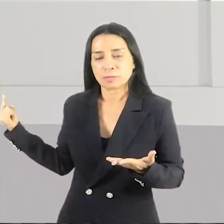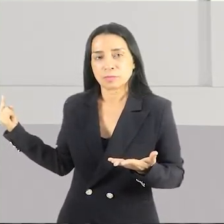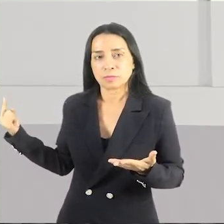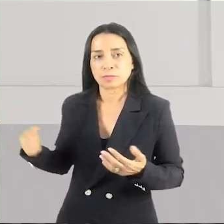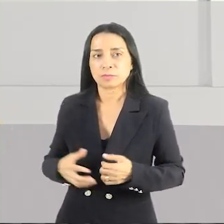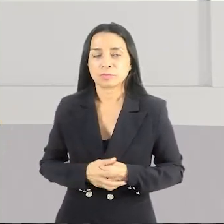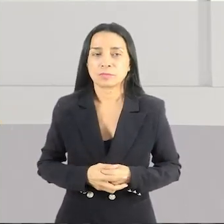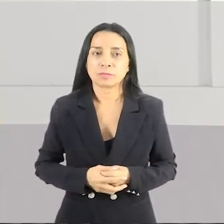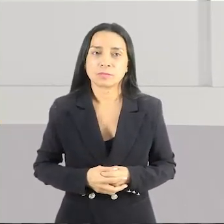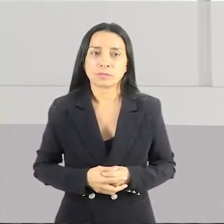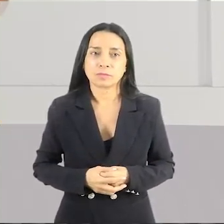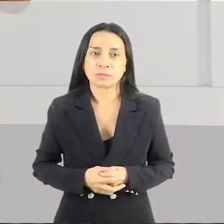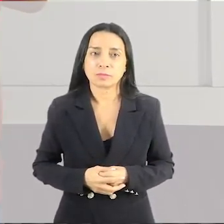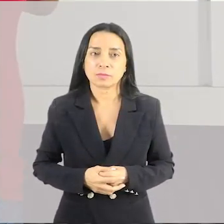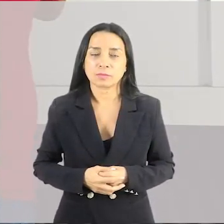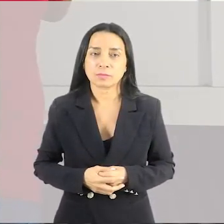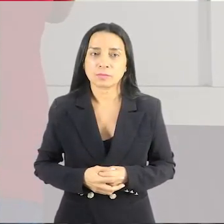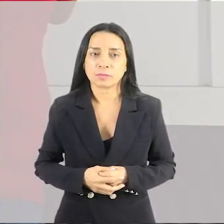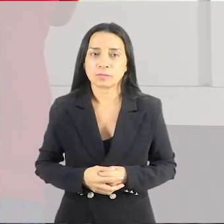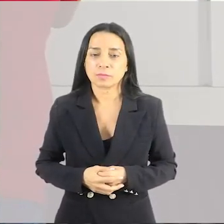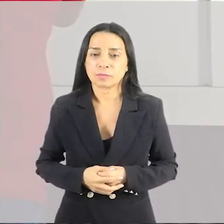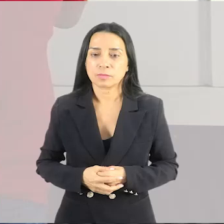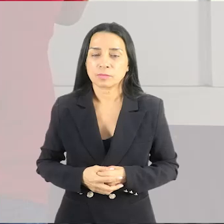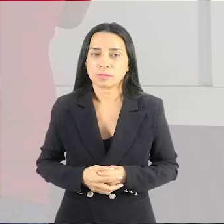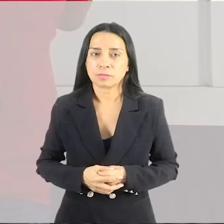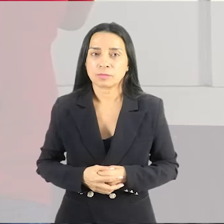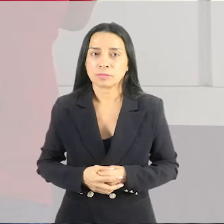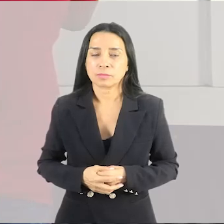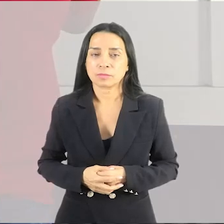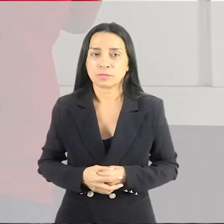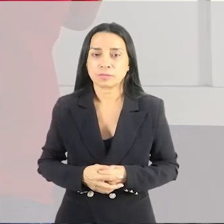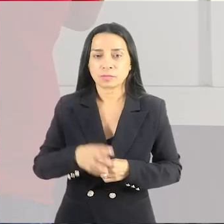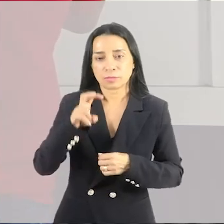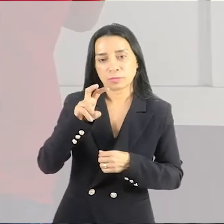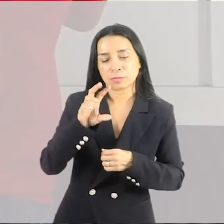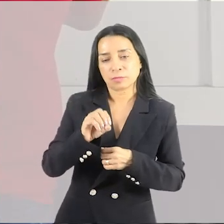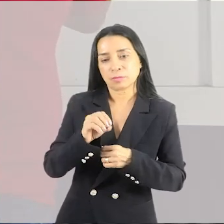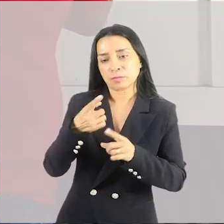Aqui é 50, mais 17,